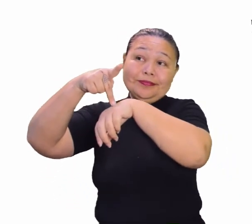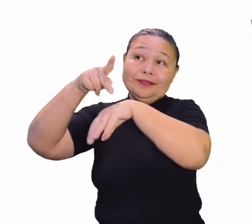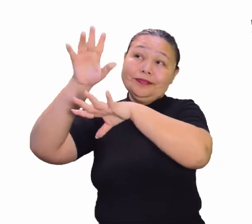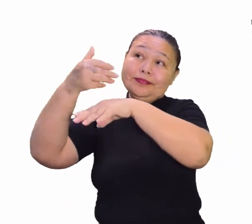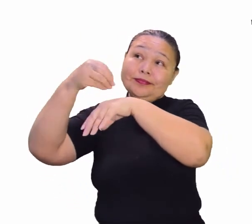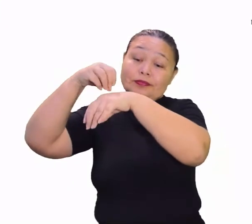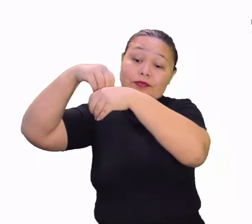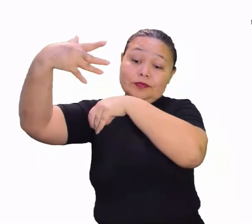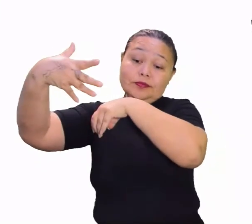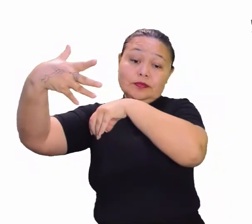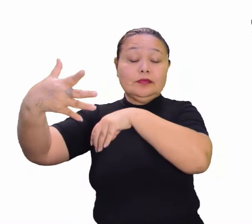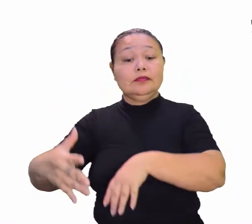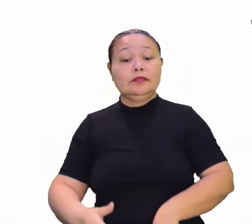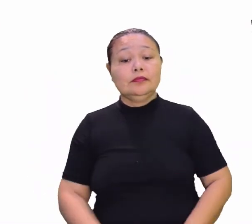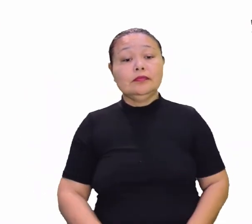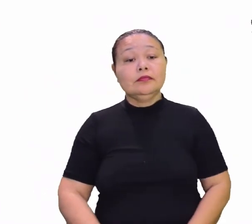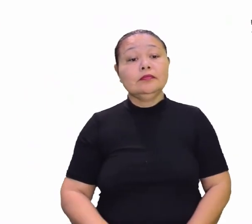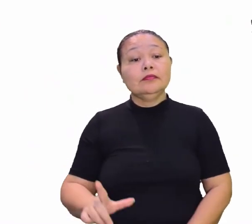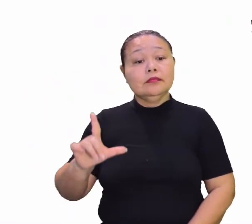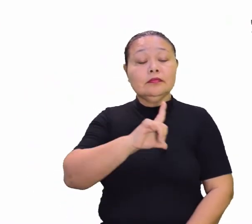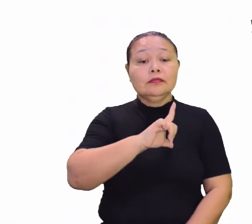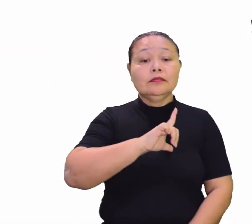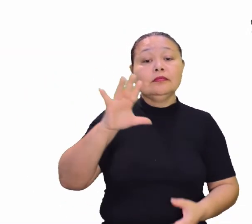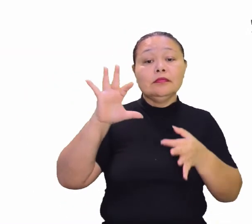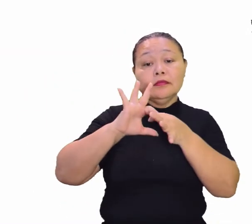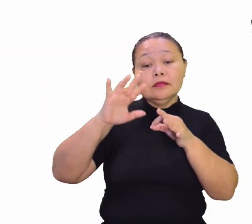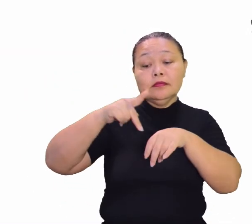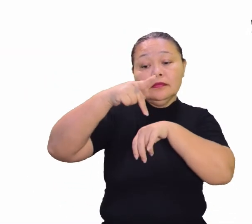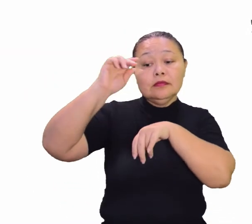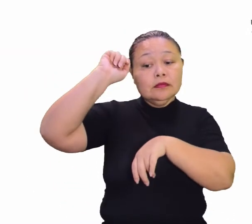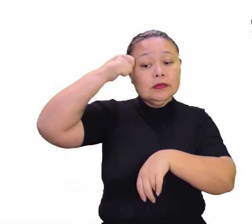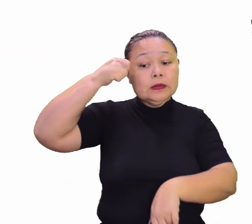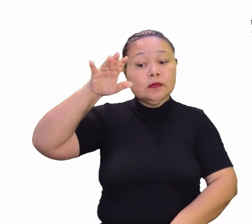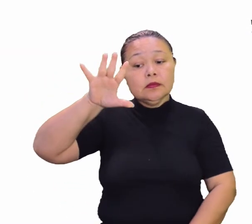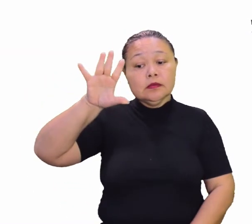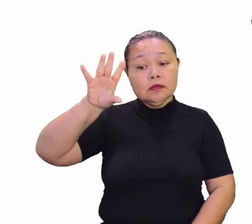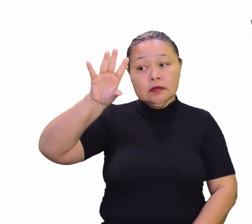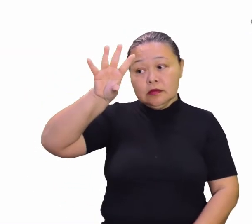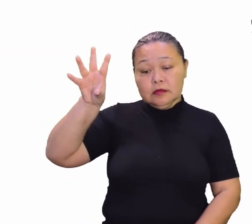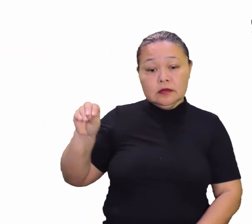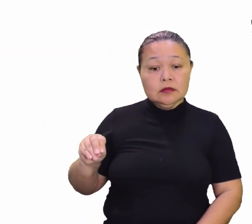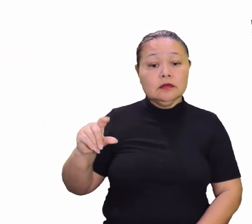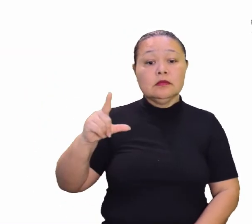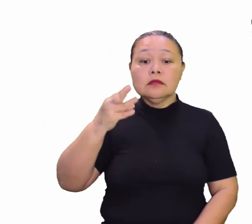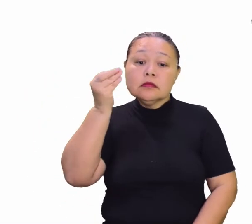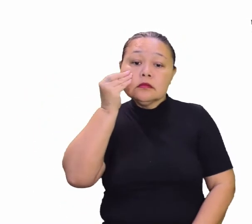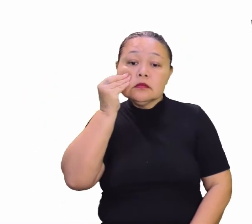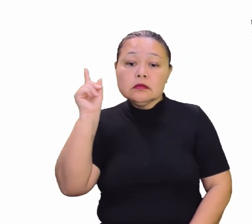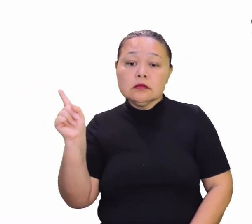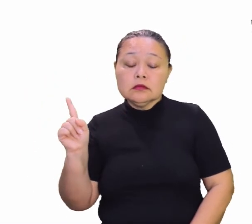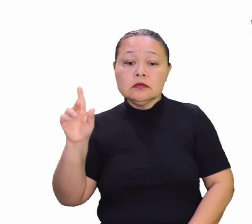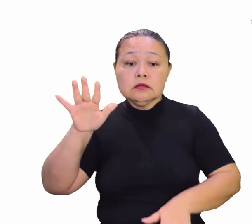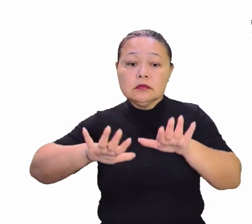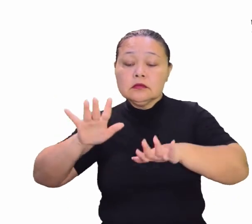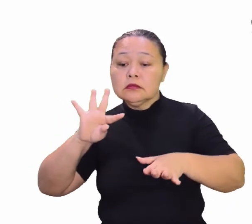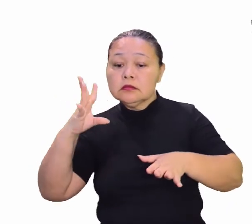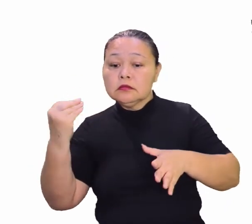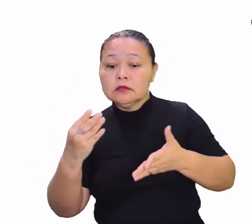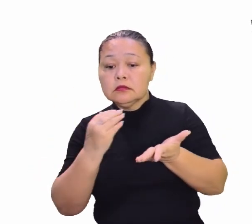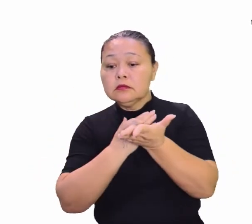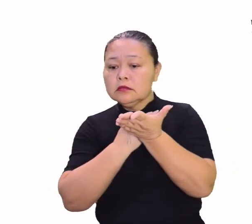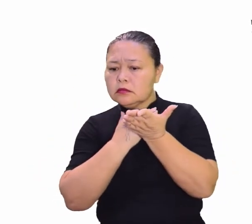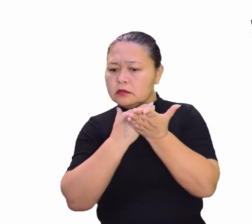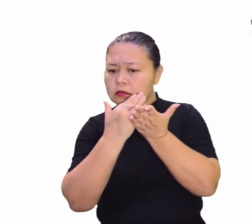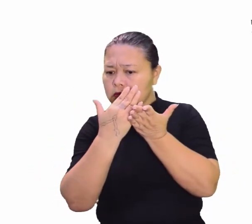organismos externos. Nós temos aqui a independência dos países africanos, pode verificar que é quase todos a partir